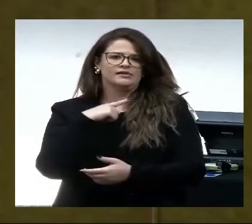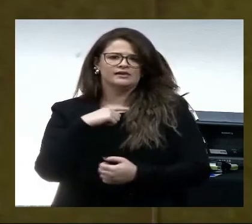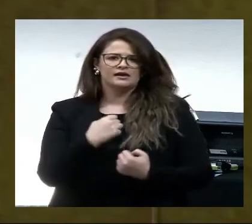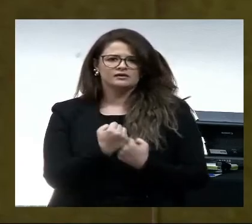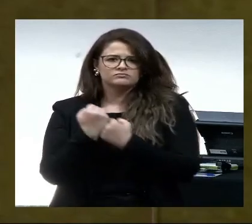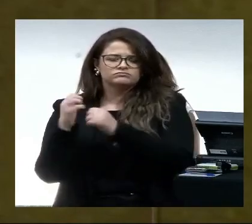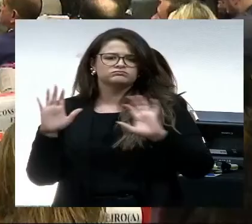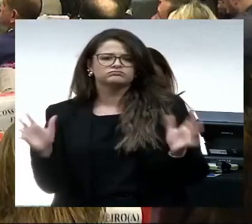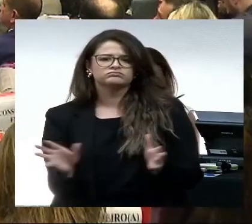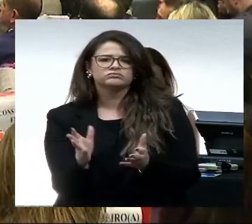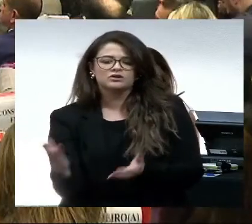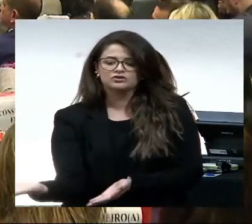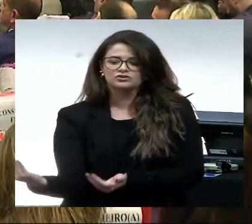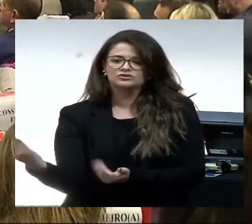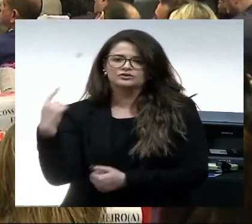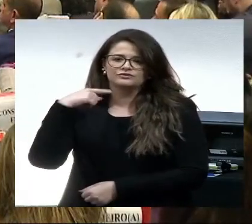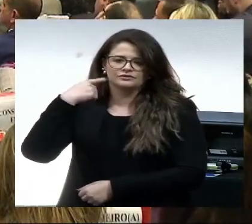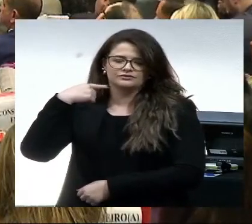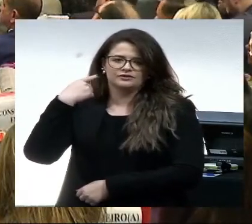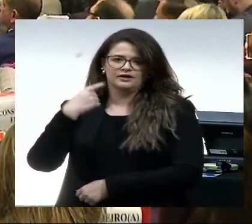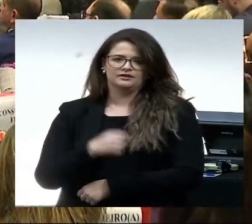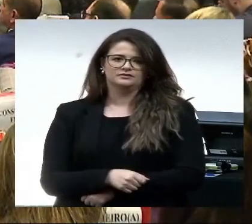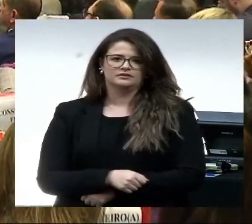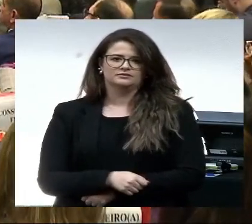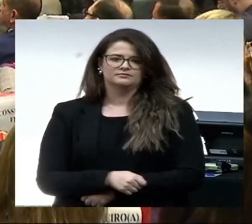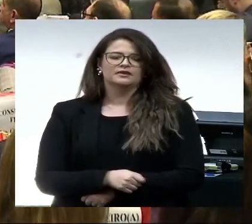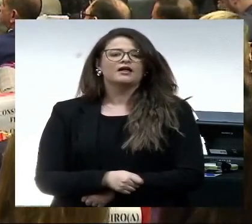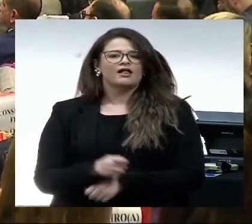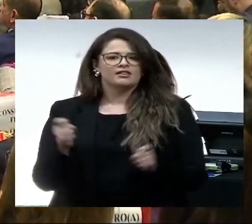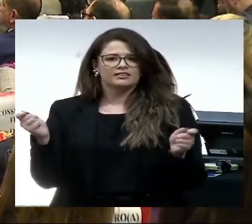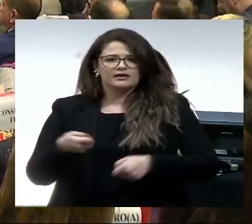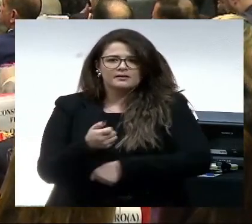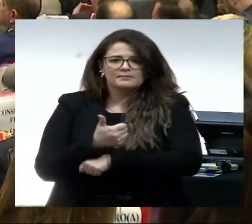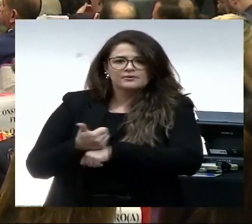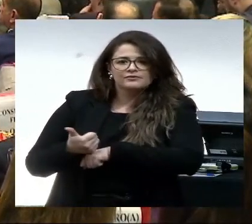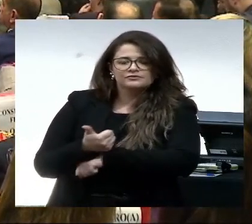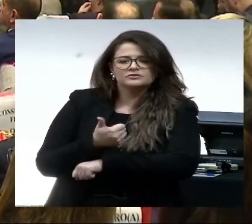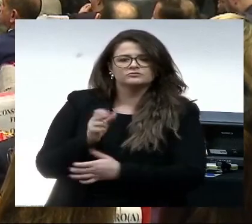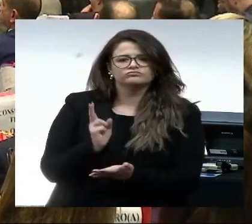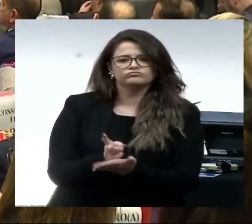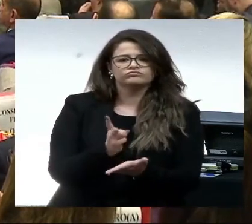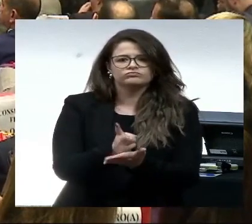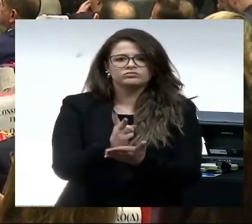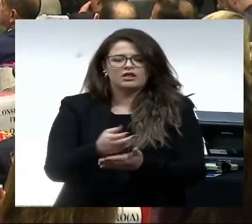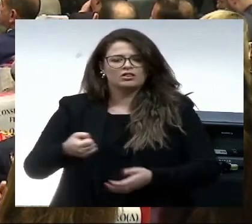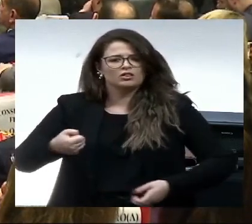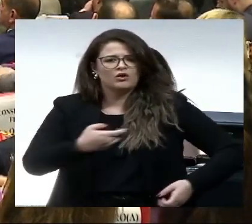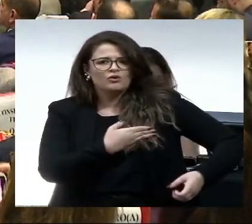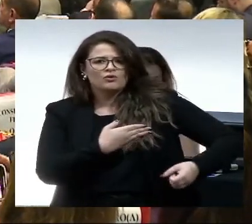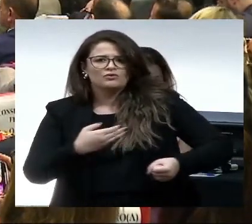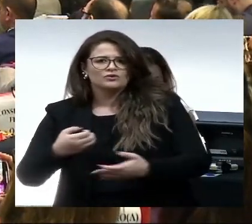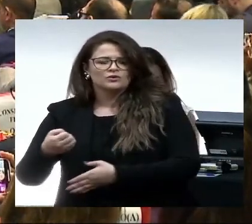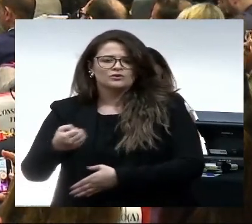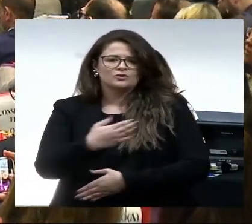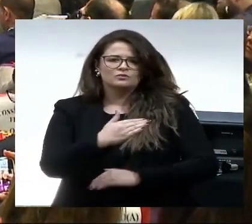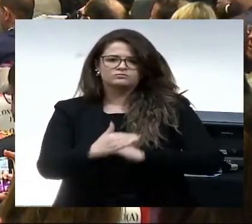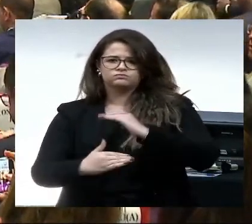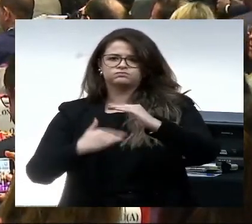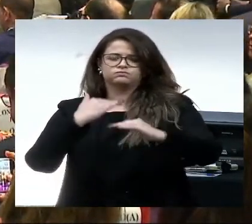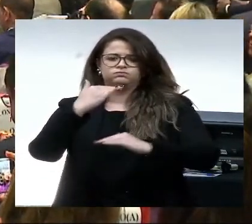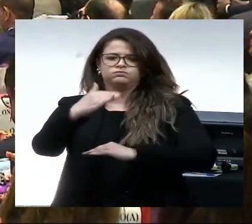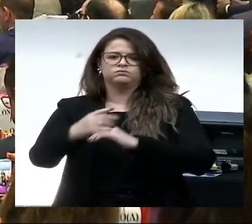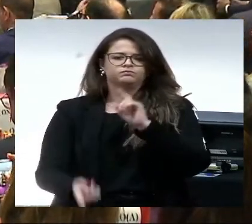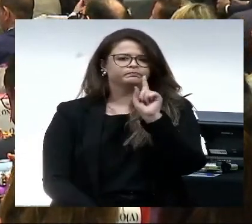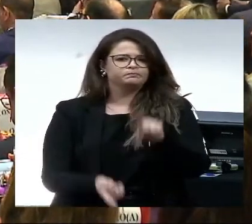atuação da jovem advocacia. Só assim, a profissão poderá sempre se renovar e está em dia com os